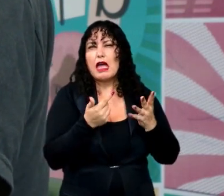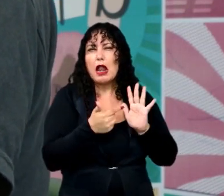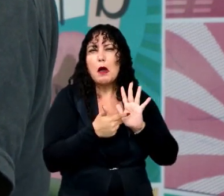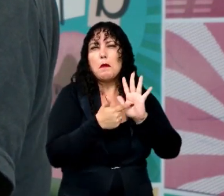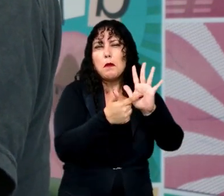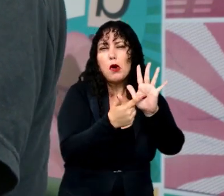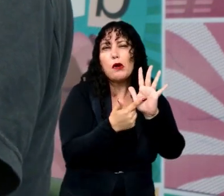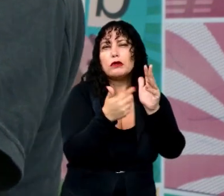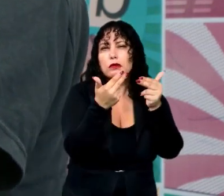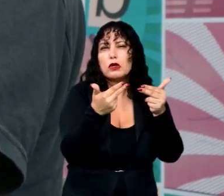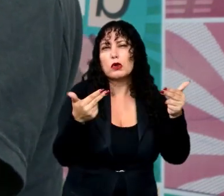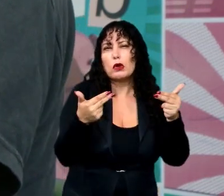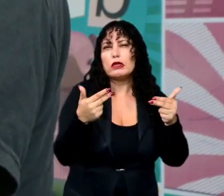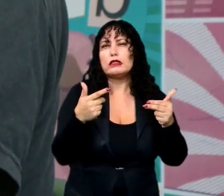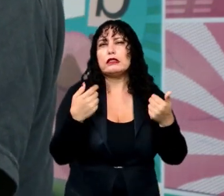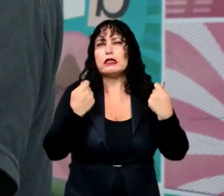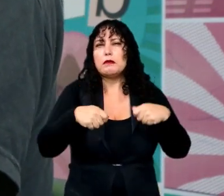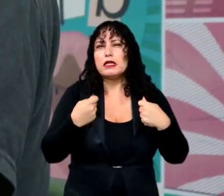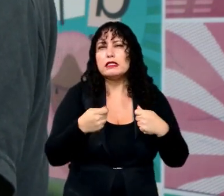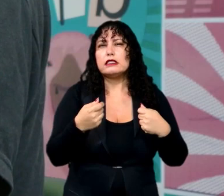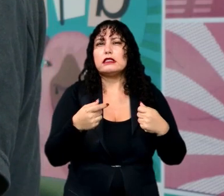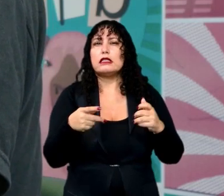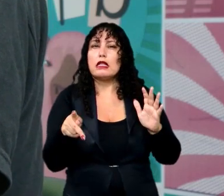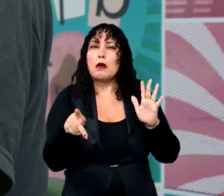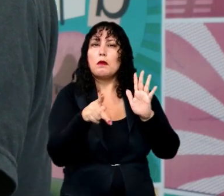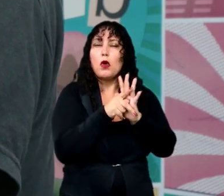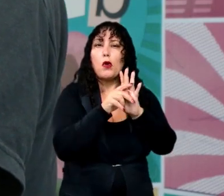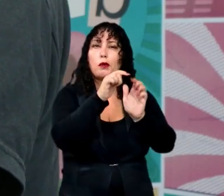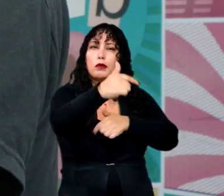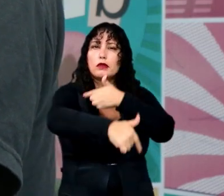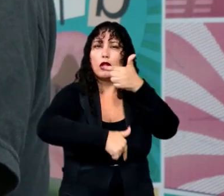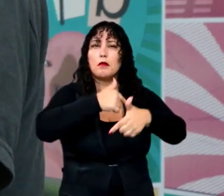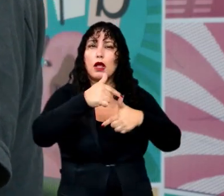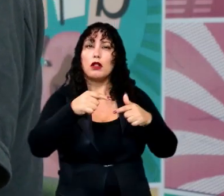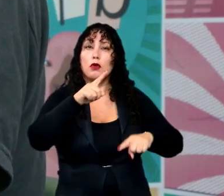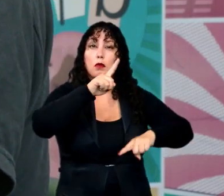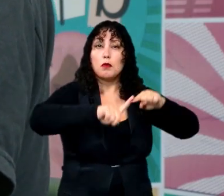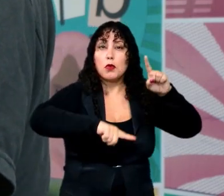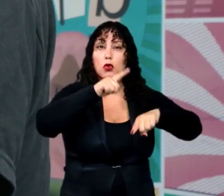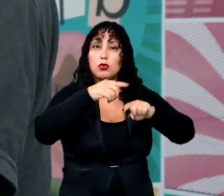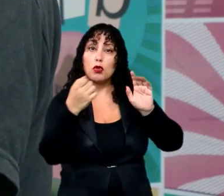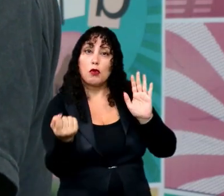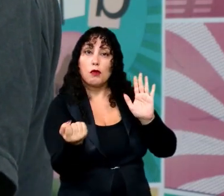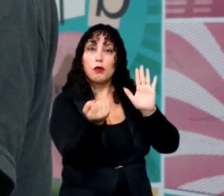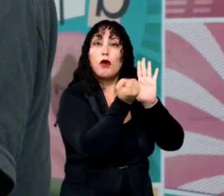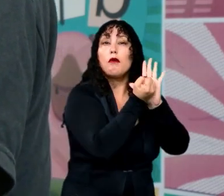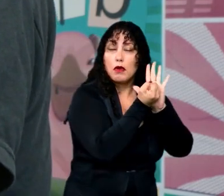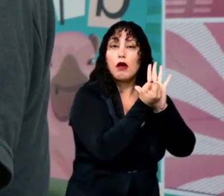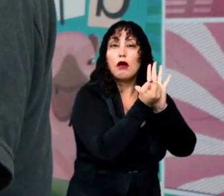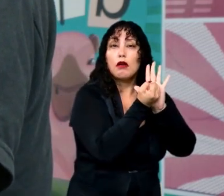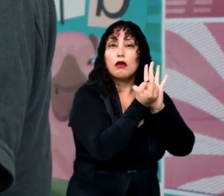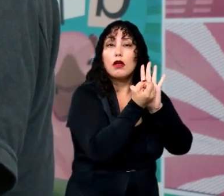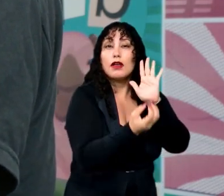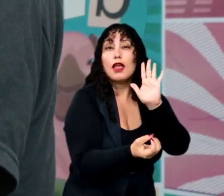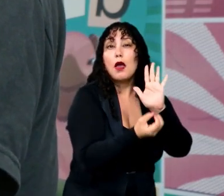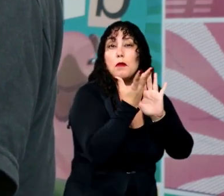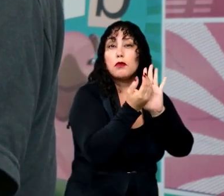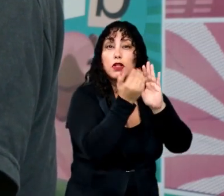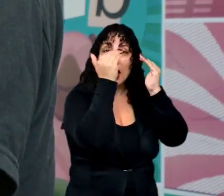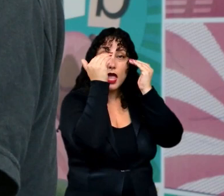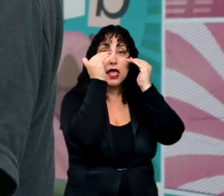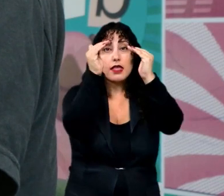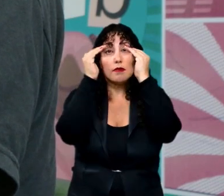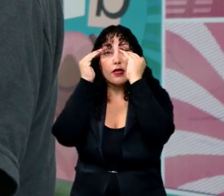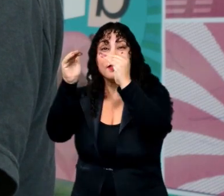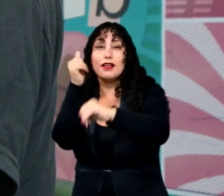né que você esteja bem revestido com iniciativas no seu produto no seu ródulo que é produzido respeitando o